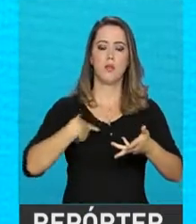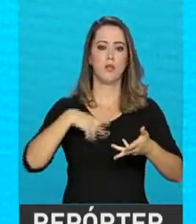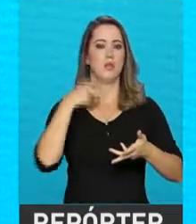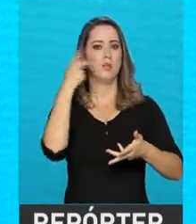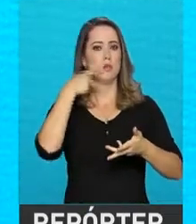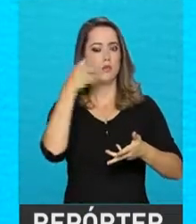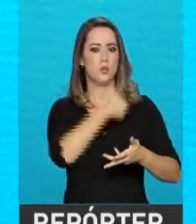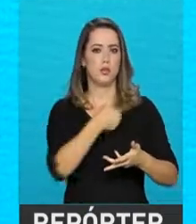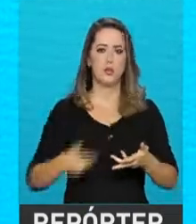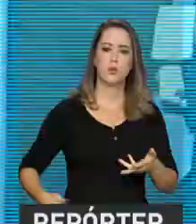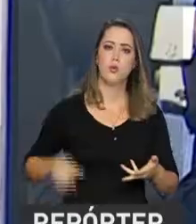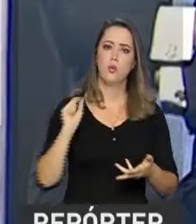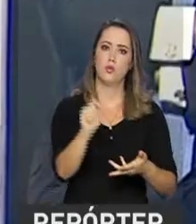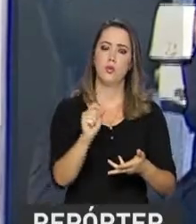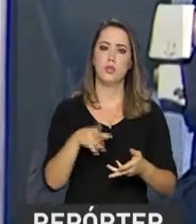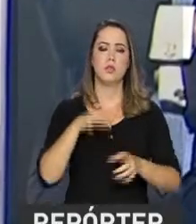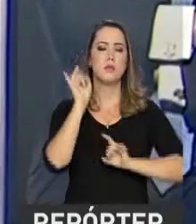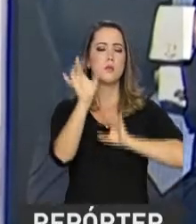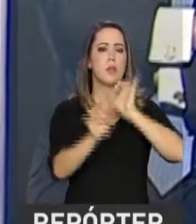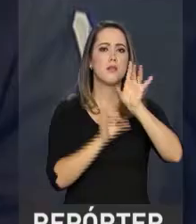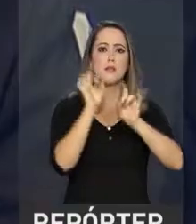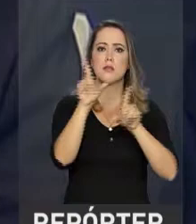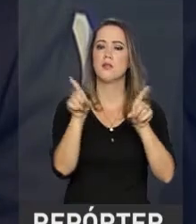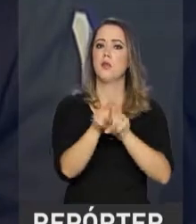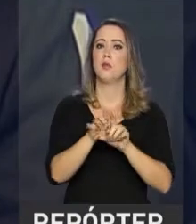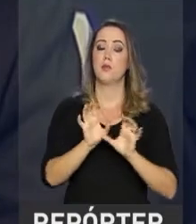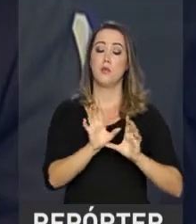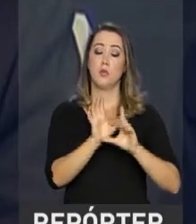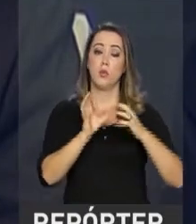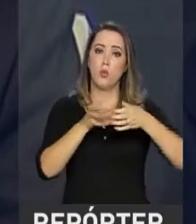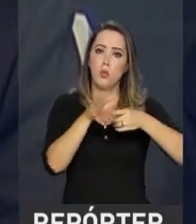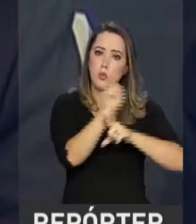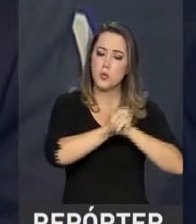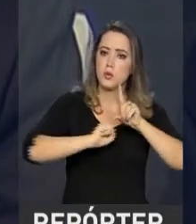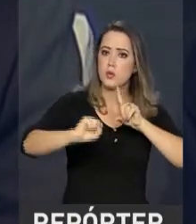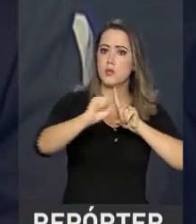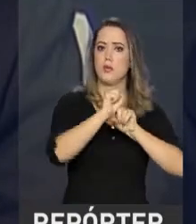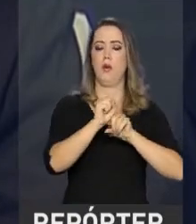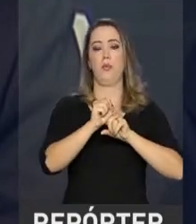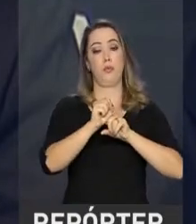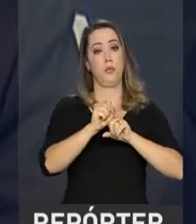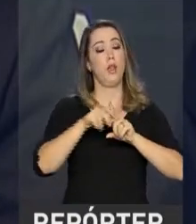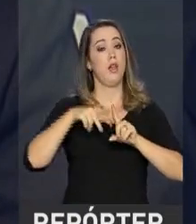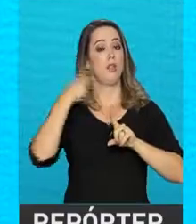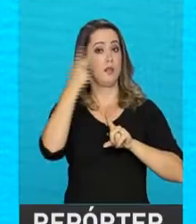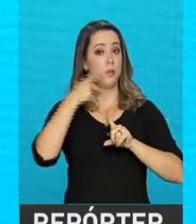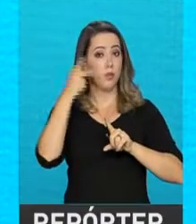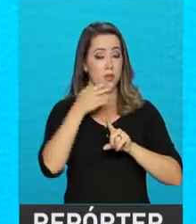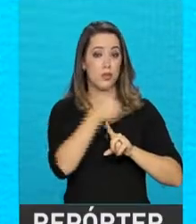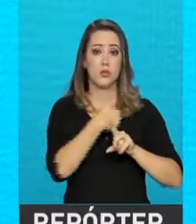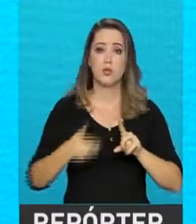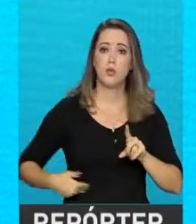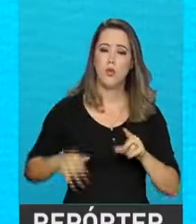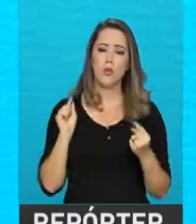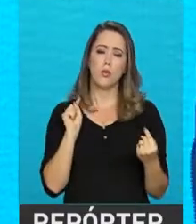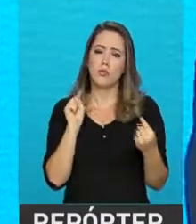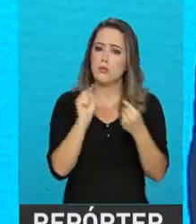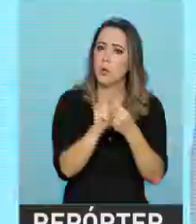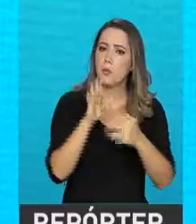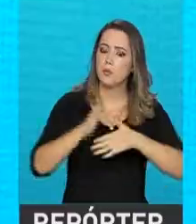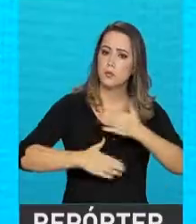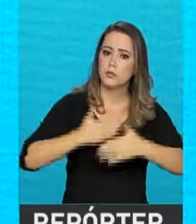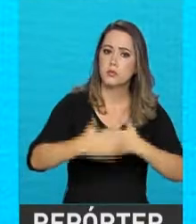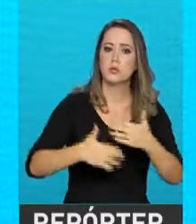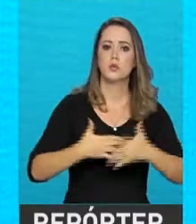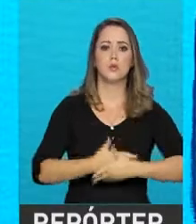públicas e especialmente a sociais às políticas públicas que visam ir ao encontro destas melhorias